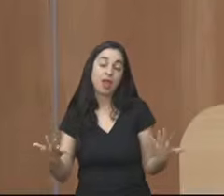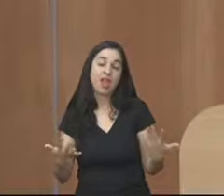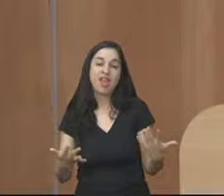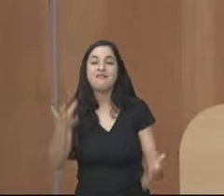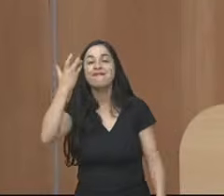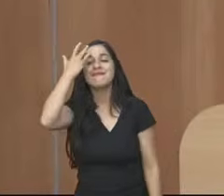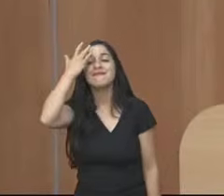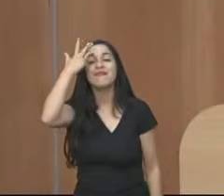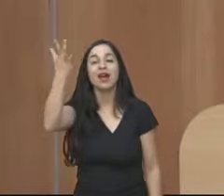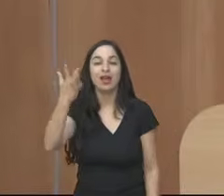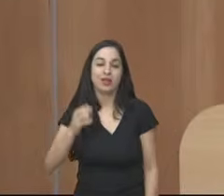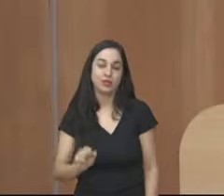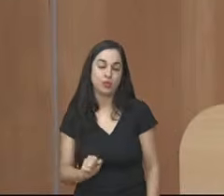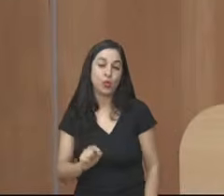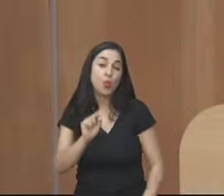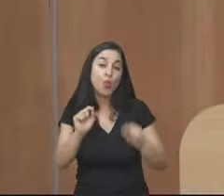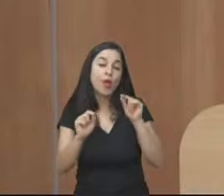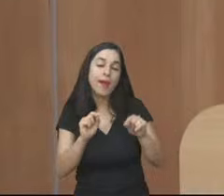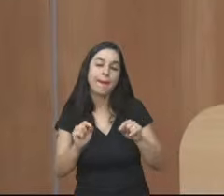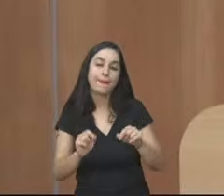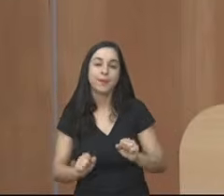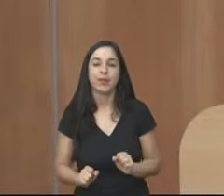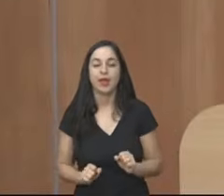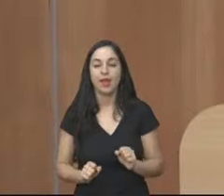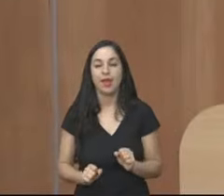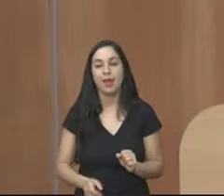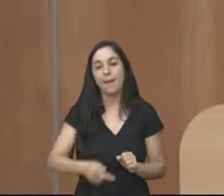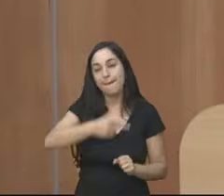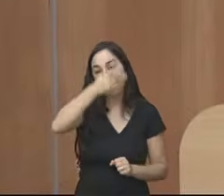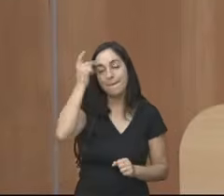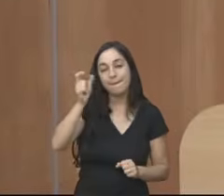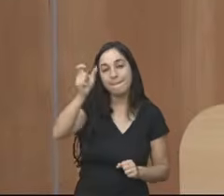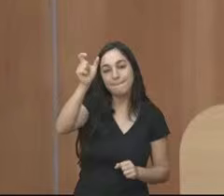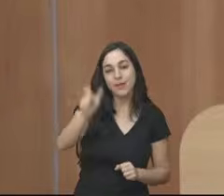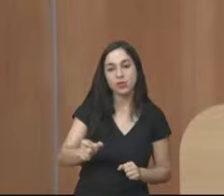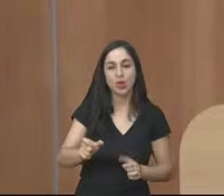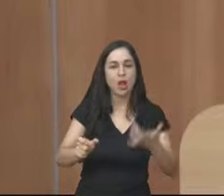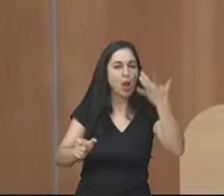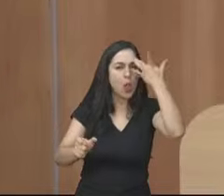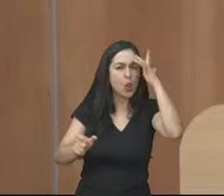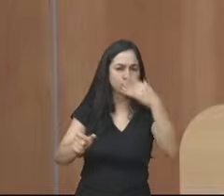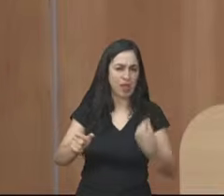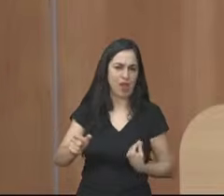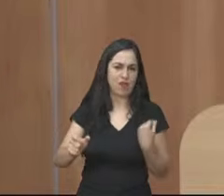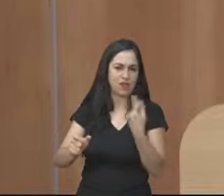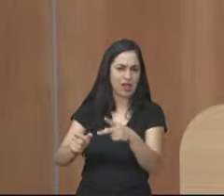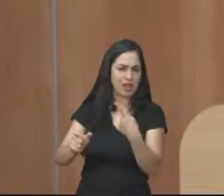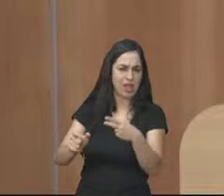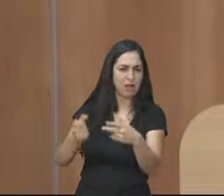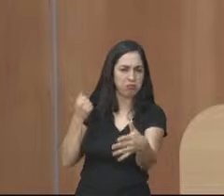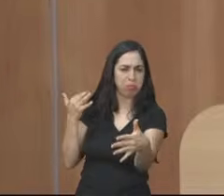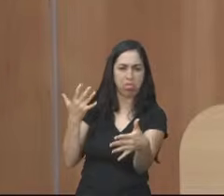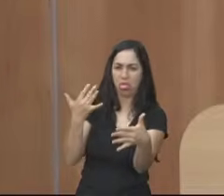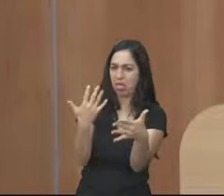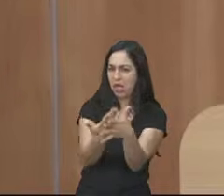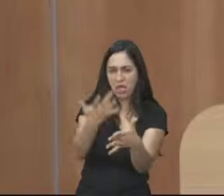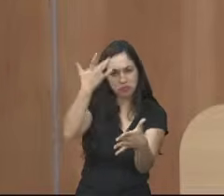você passa, que você vê um ser humano que muitas vezes não sabe o que aconteceu na vida, muitas vezes que ele